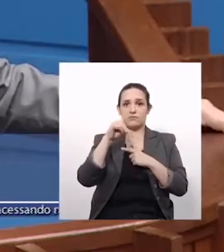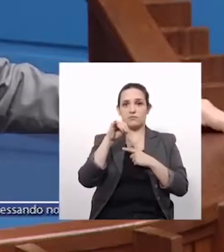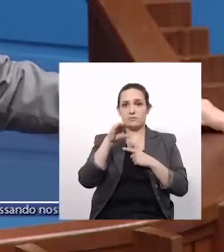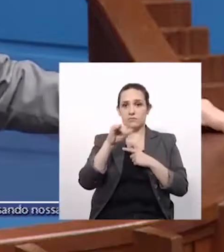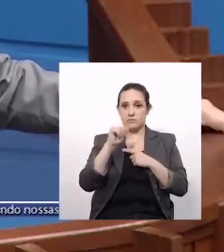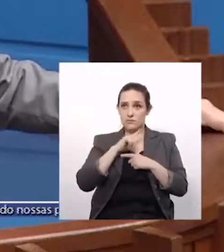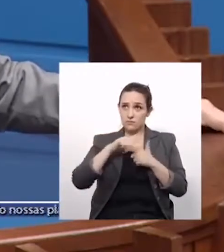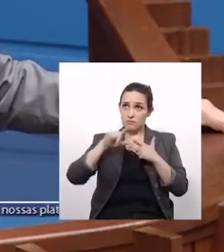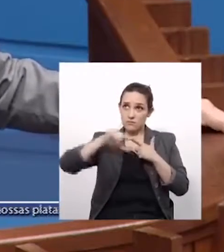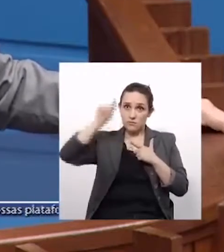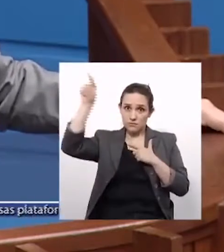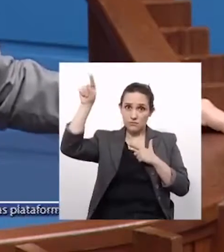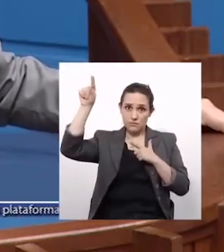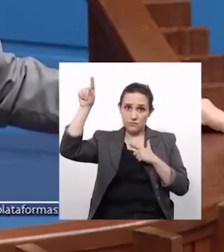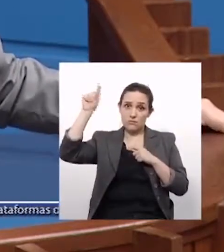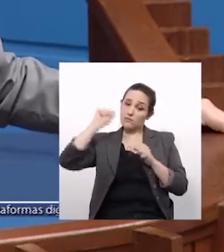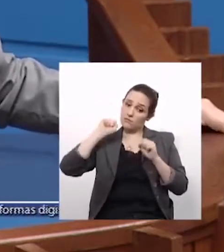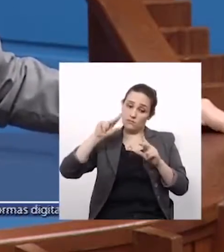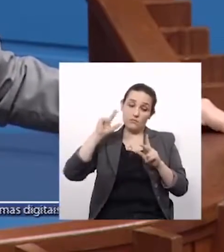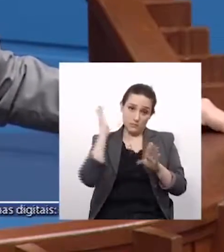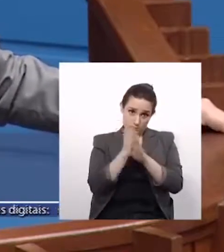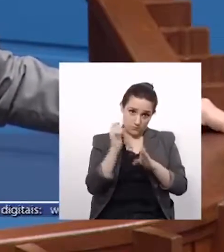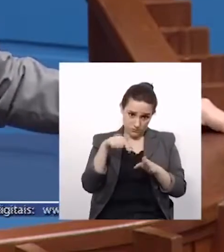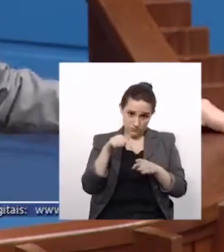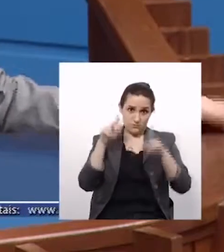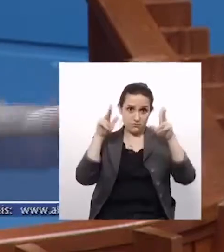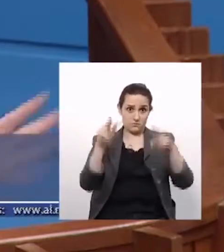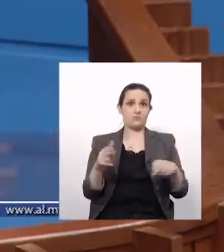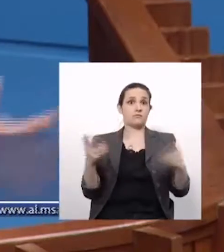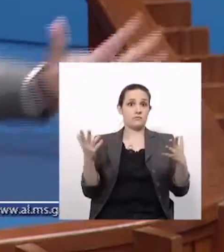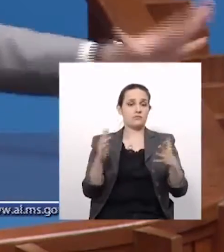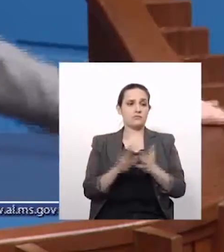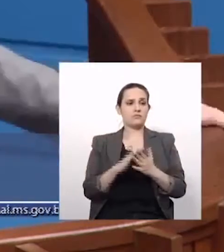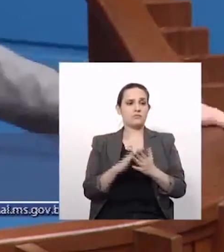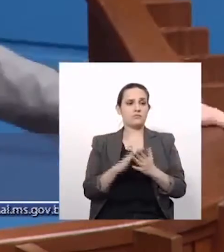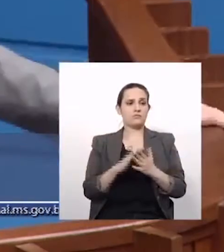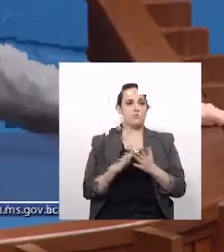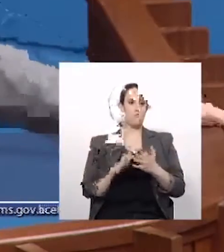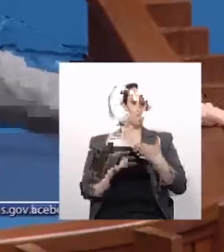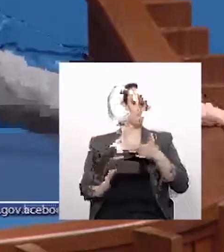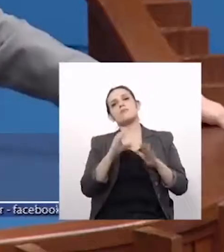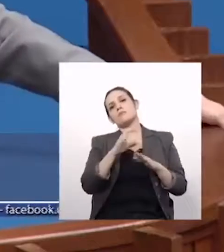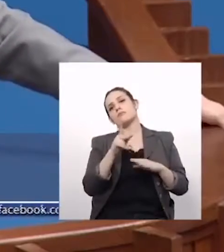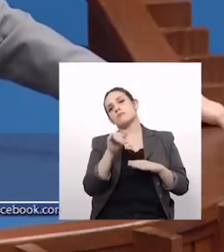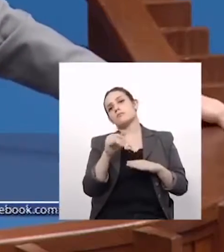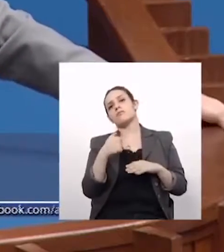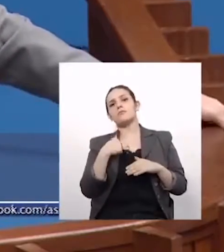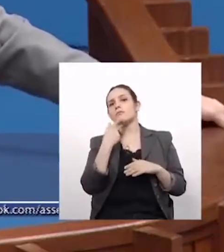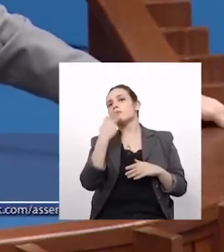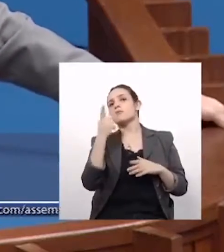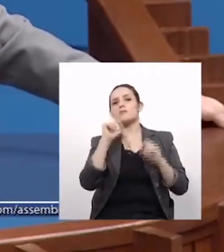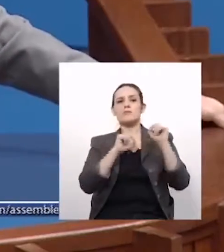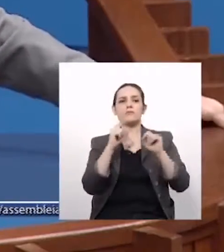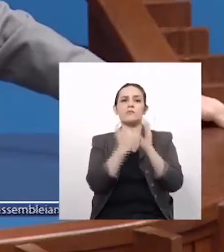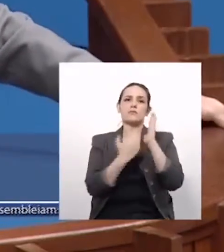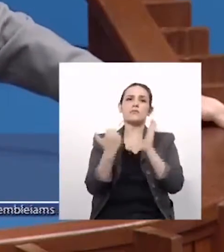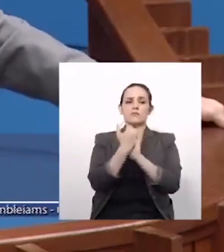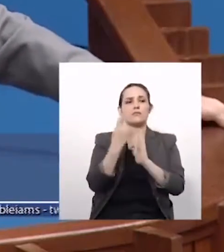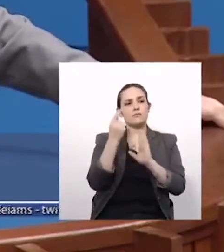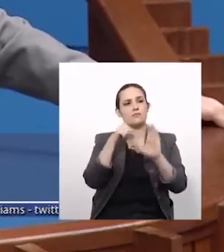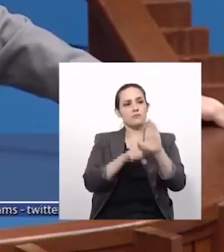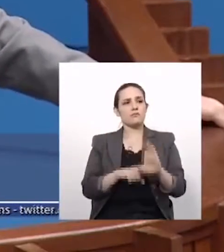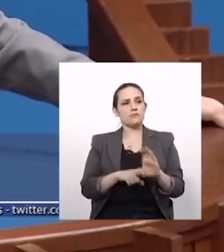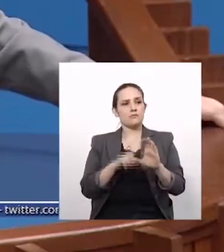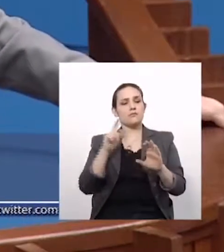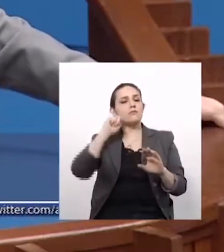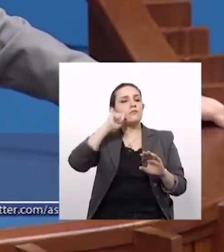do Sul. É esse o fato determinado. Não adianta eu formar uma dizendo, deputado Marçal Filho, que aumentou o preço do pãozinho